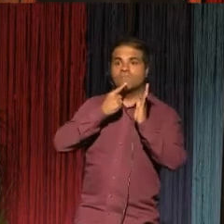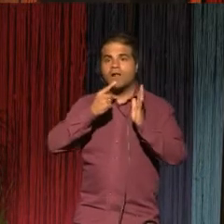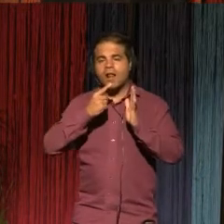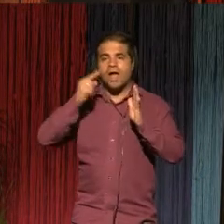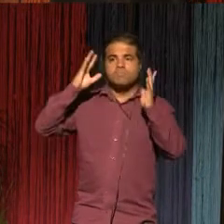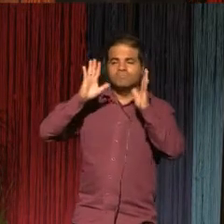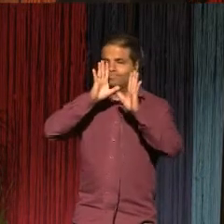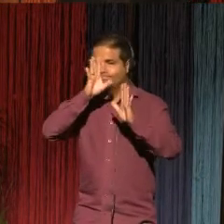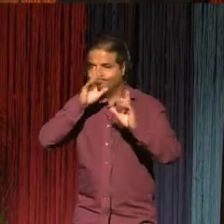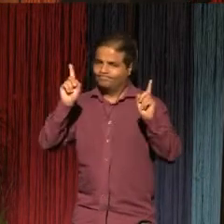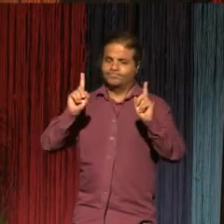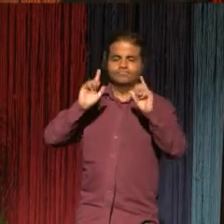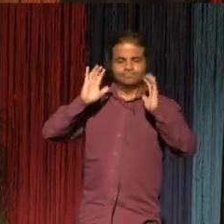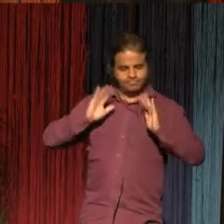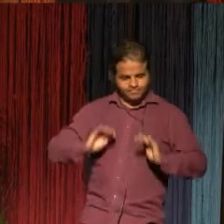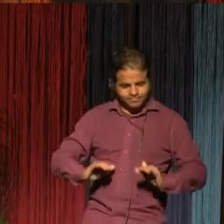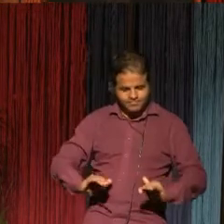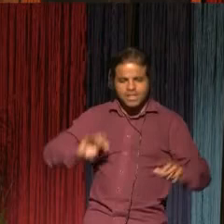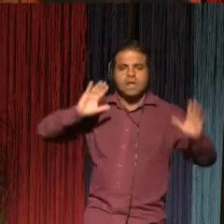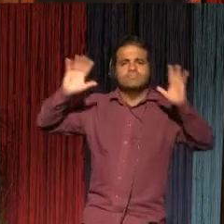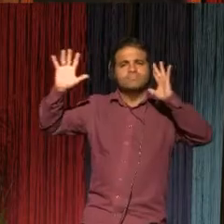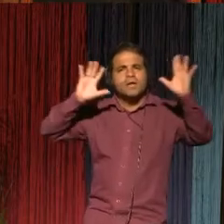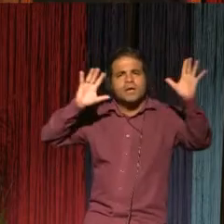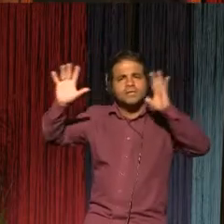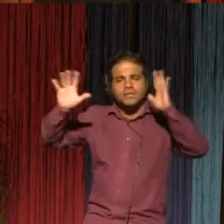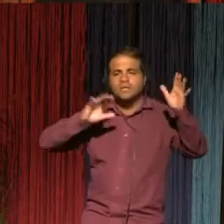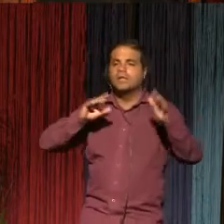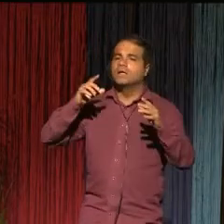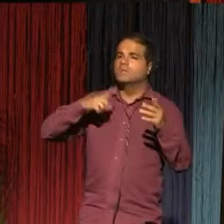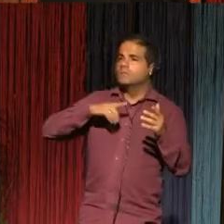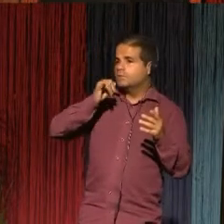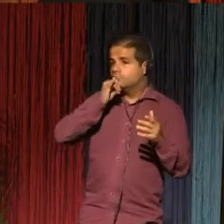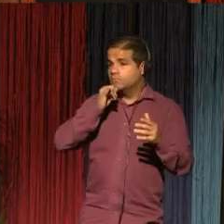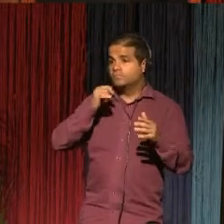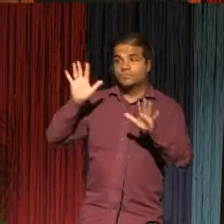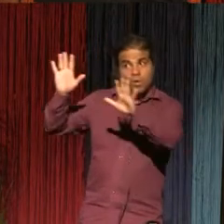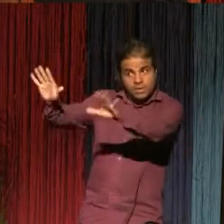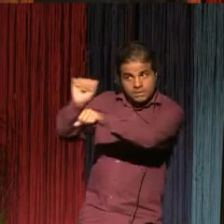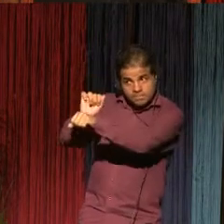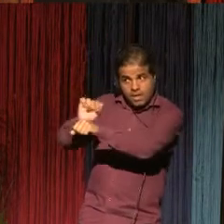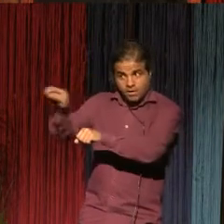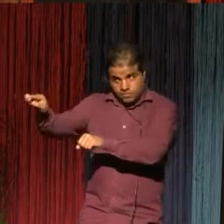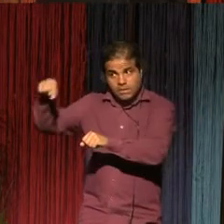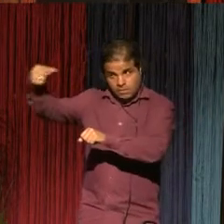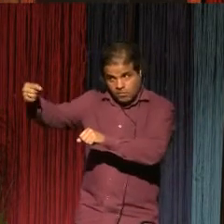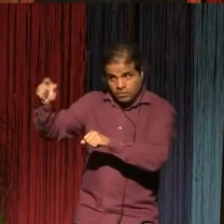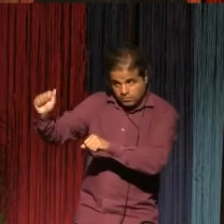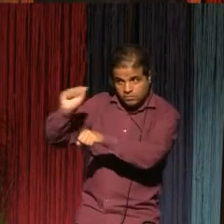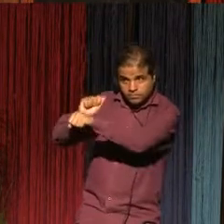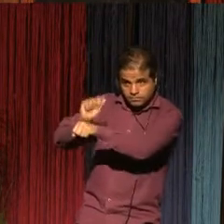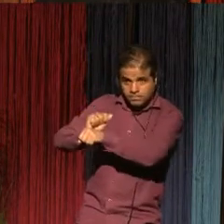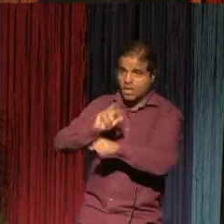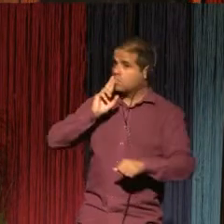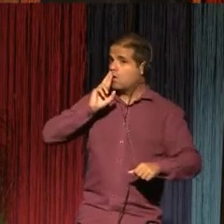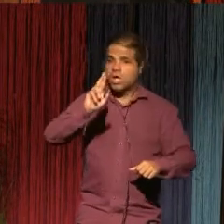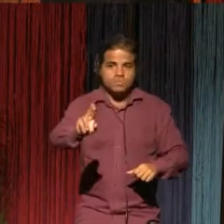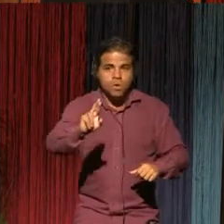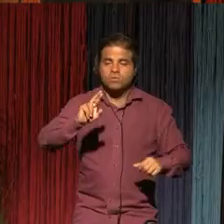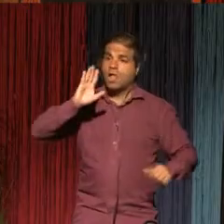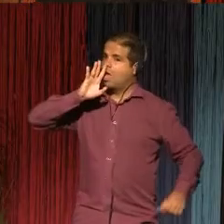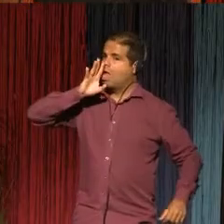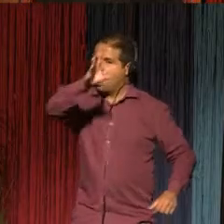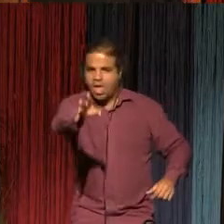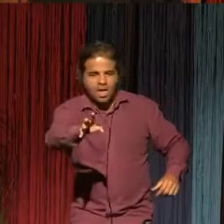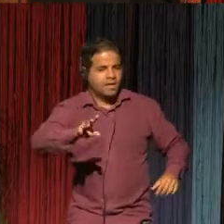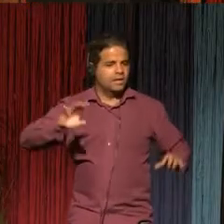agir. Exemplos de autocontrole incluem coisas, olha, espera a sua vez, não responda sem